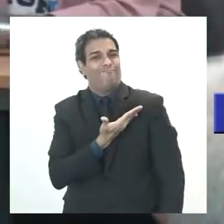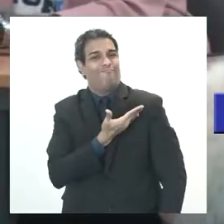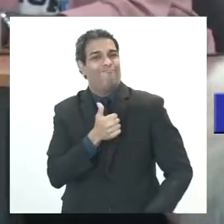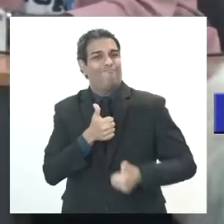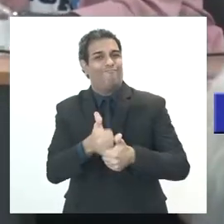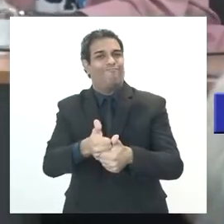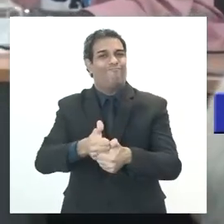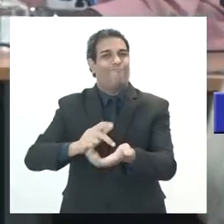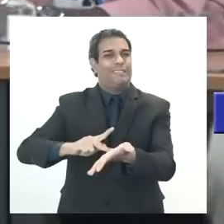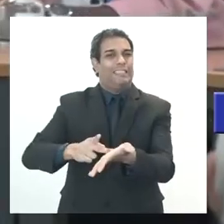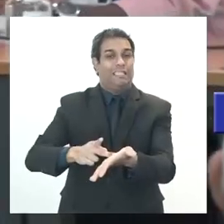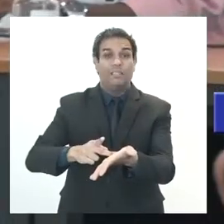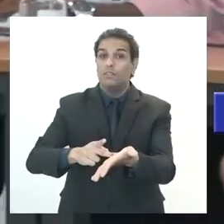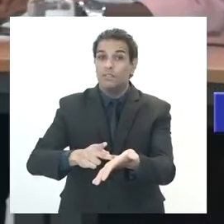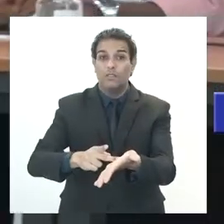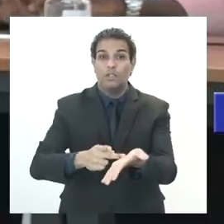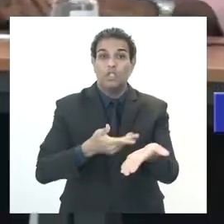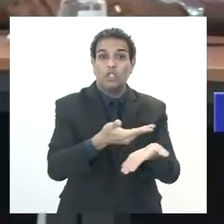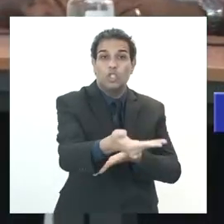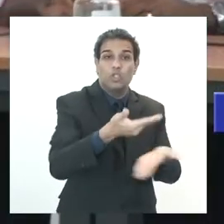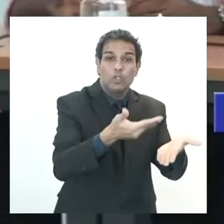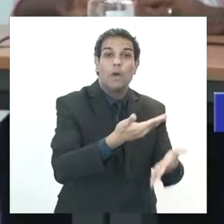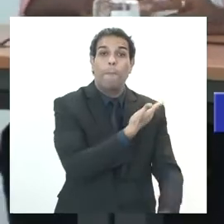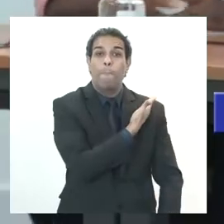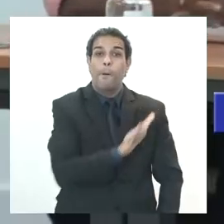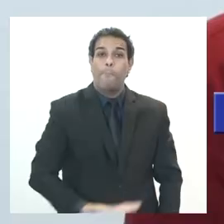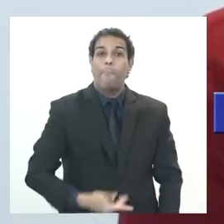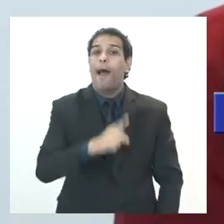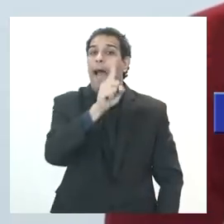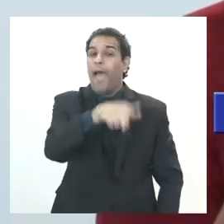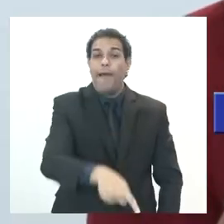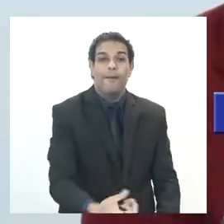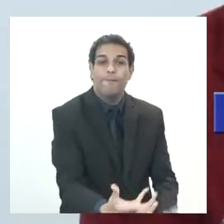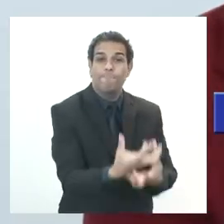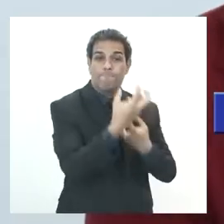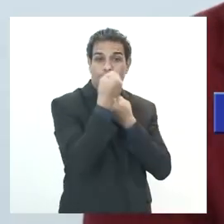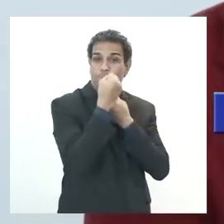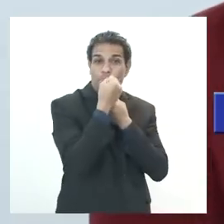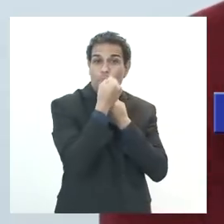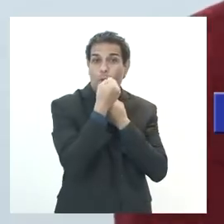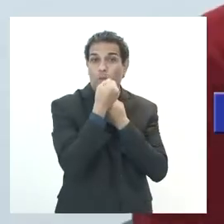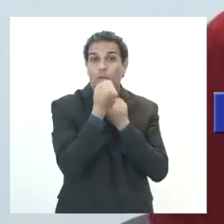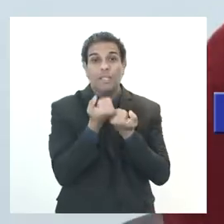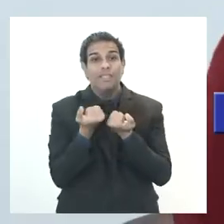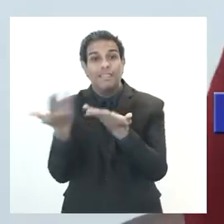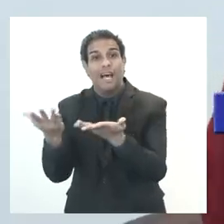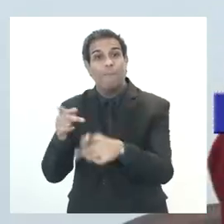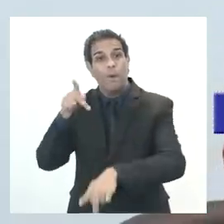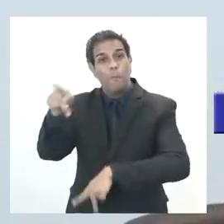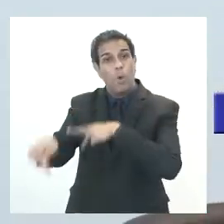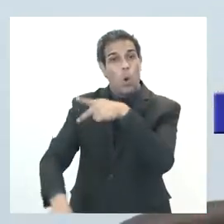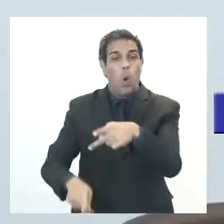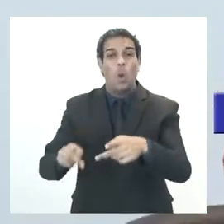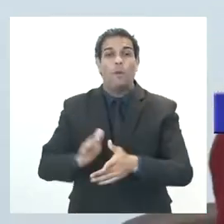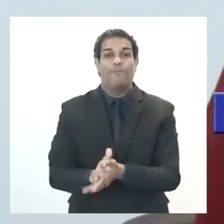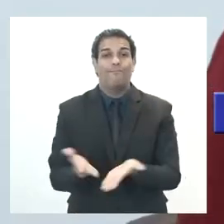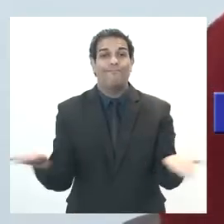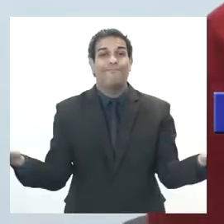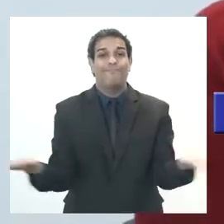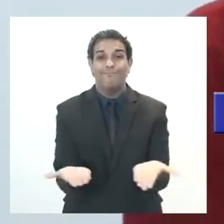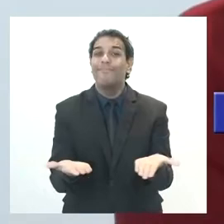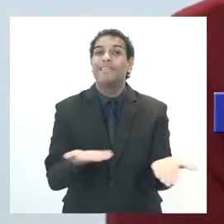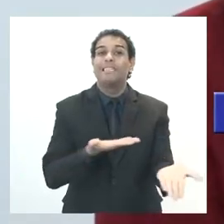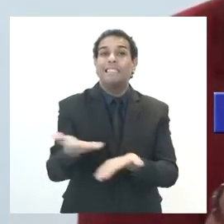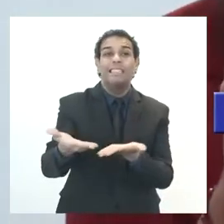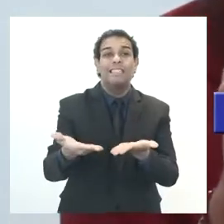inscreve disse serviços públicos é o patrimônio de quem não tem patrimônio então Universidade servindo aqueles